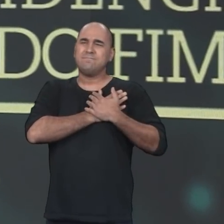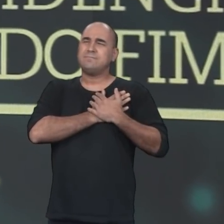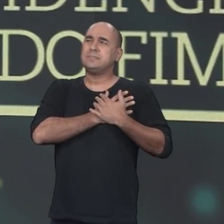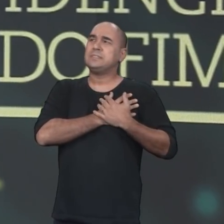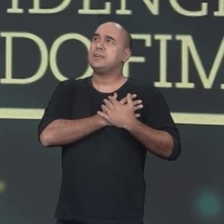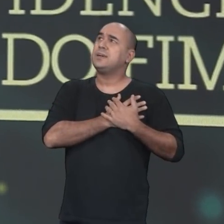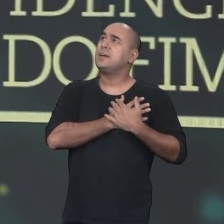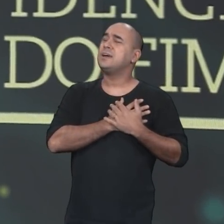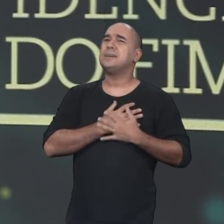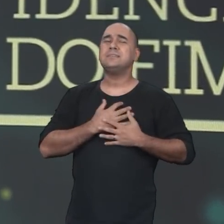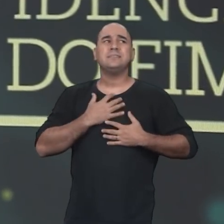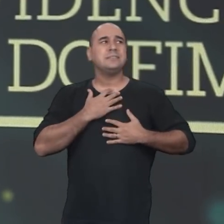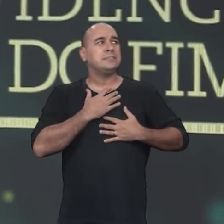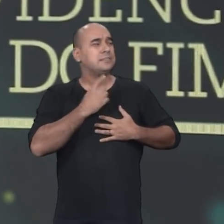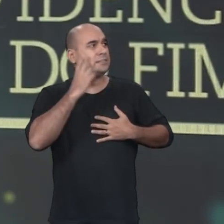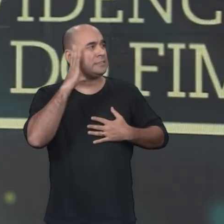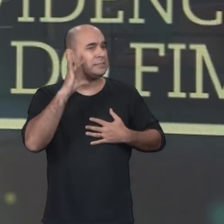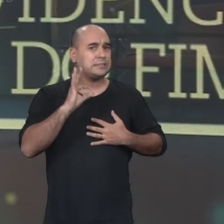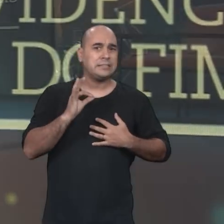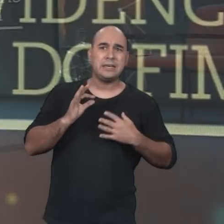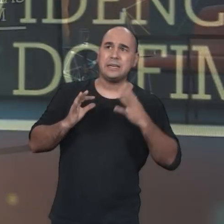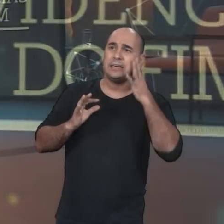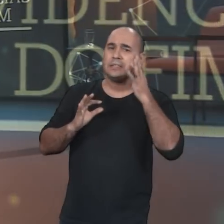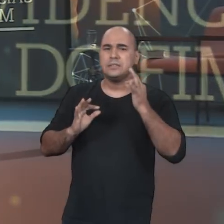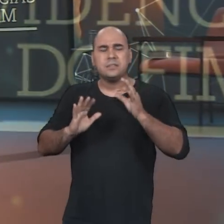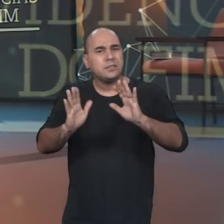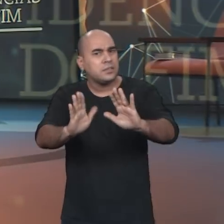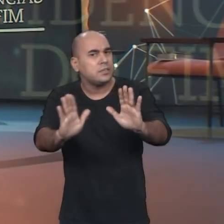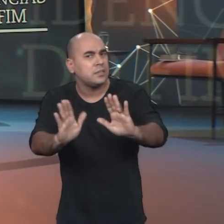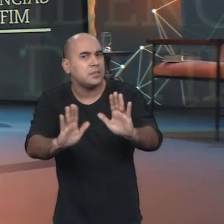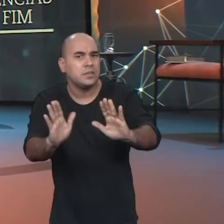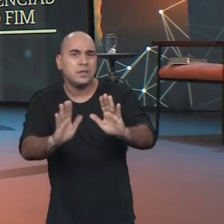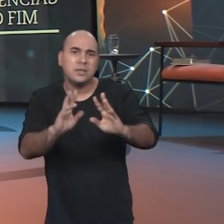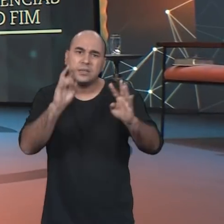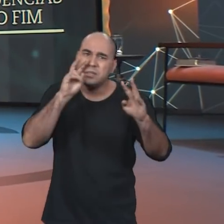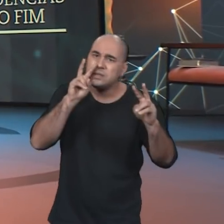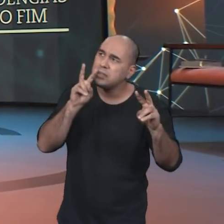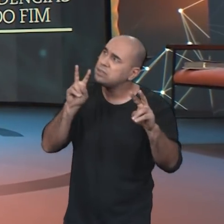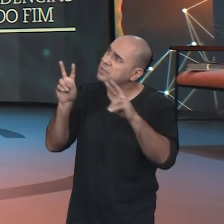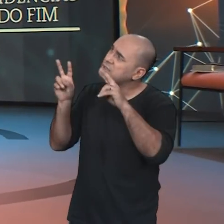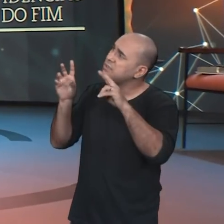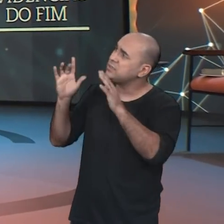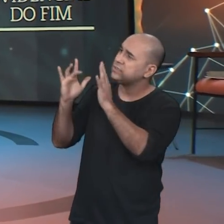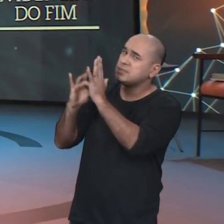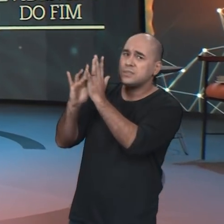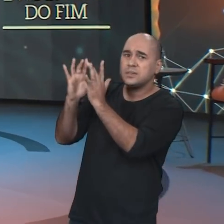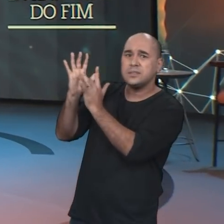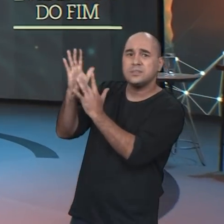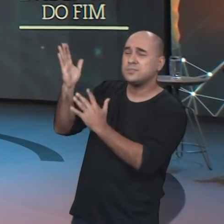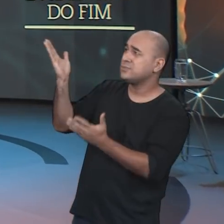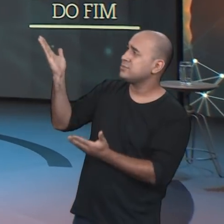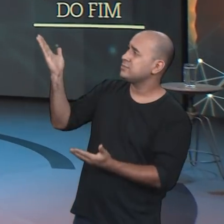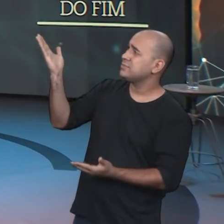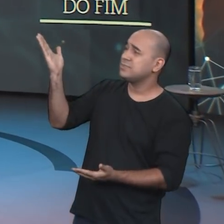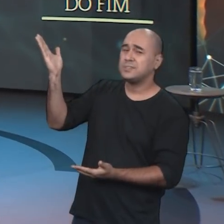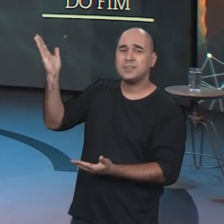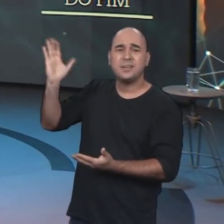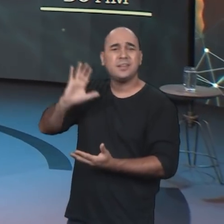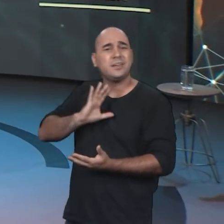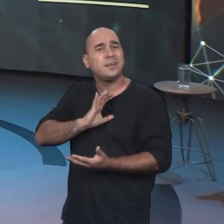não adies nada mais. Só Jesus te